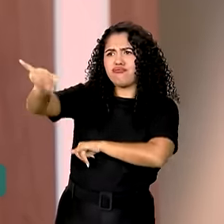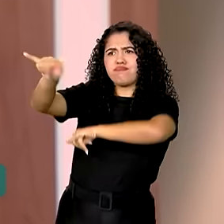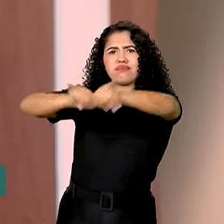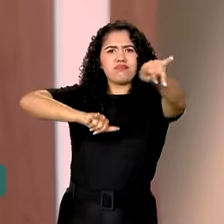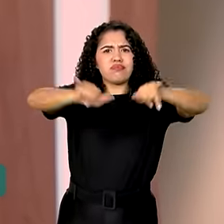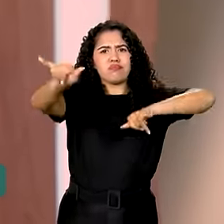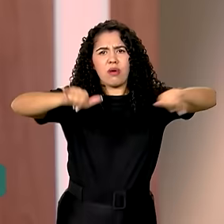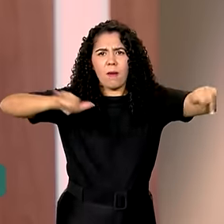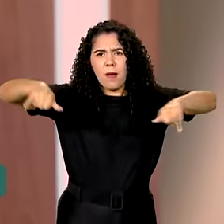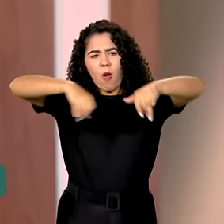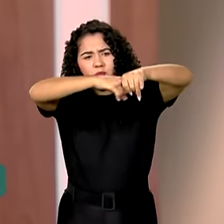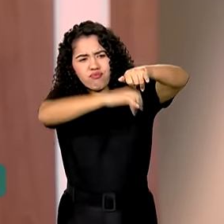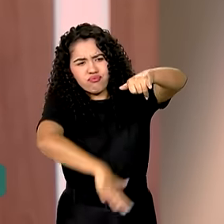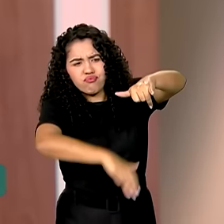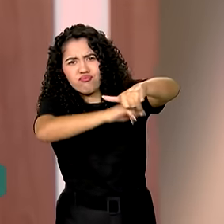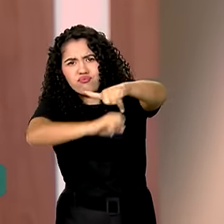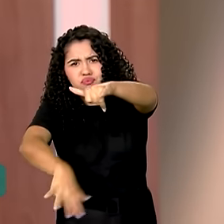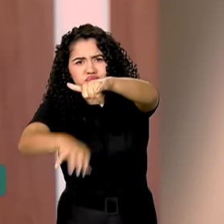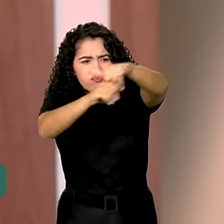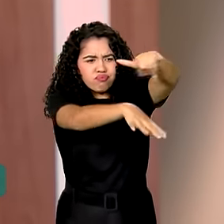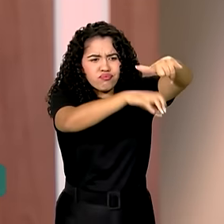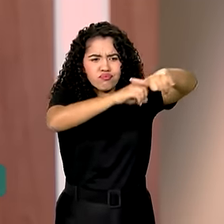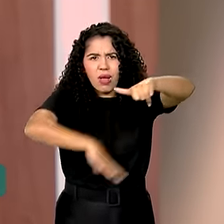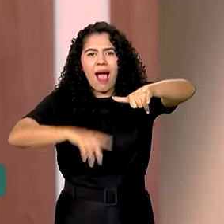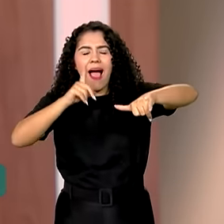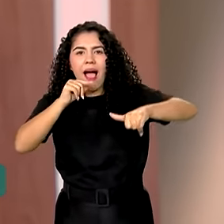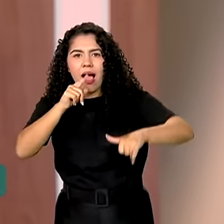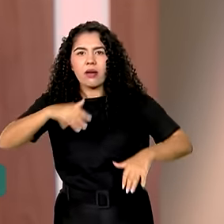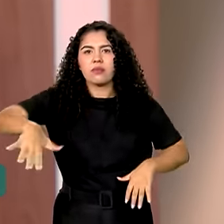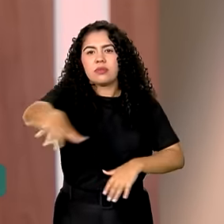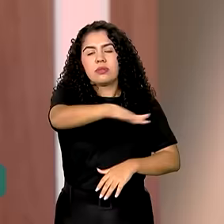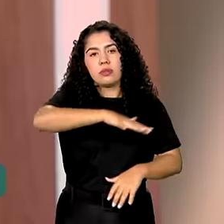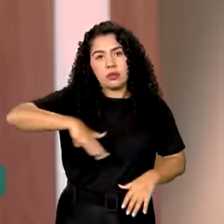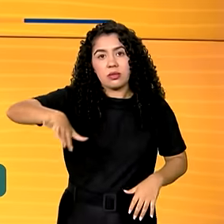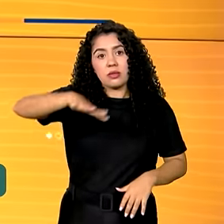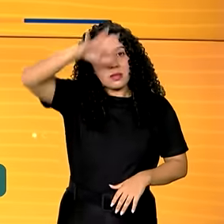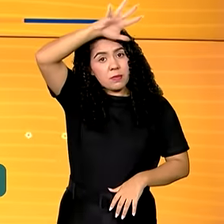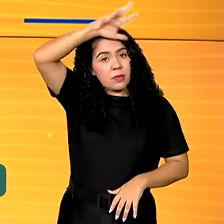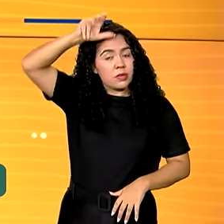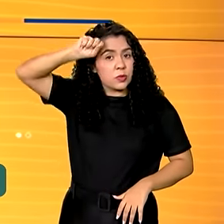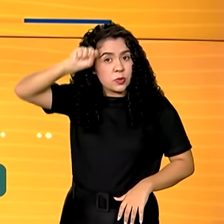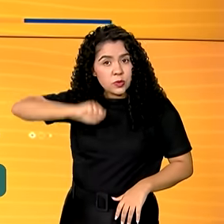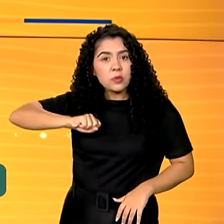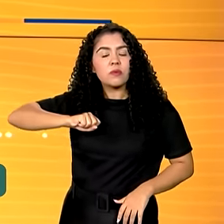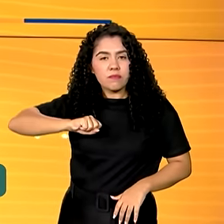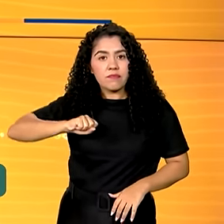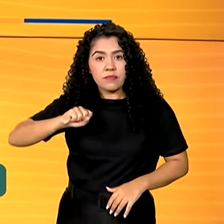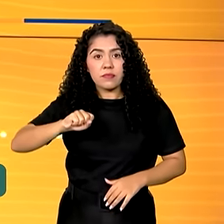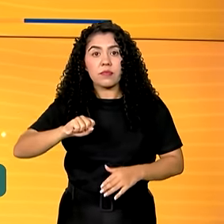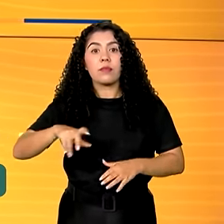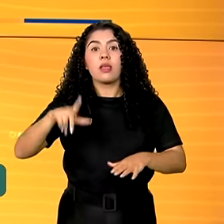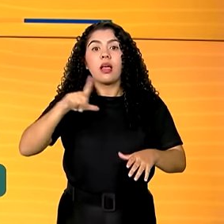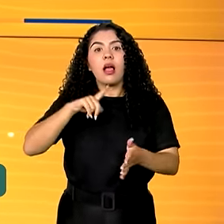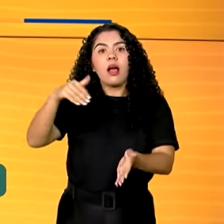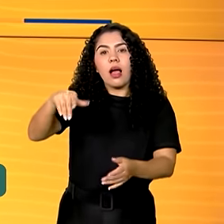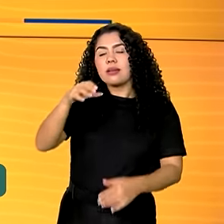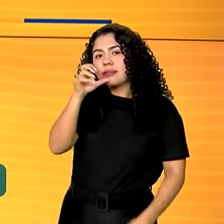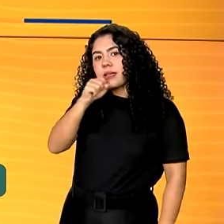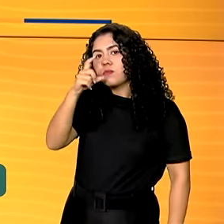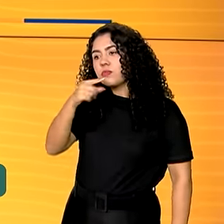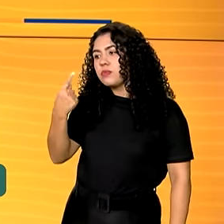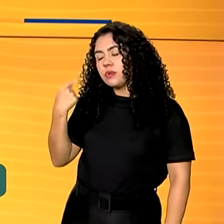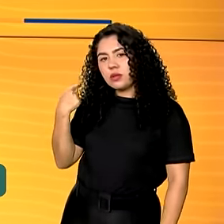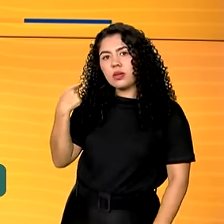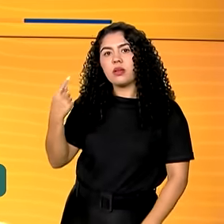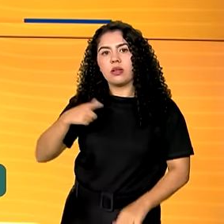para combater os incêndios na região de Corumbá, no Mato Grosso do Sul. E no último fim de semana, brigadistas do